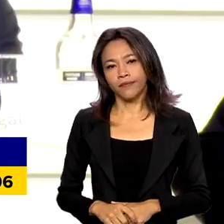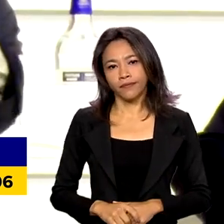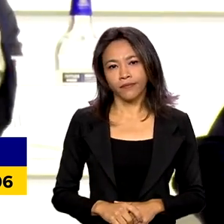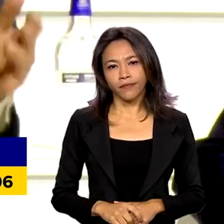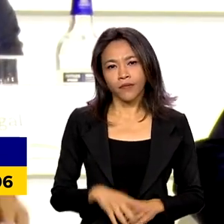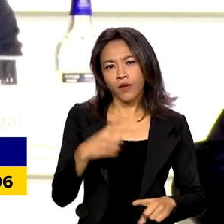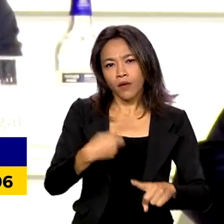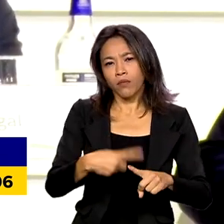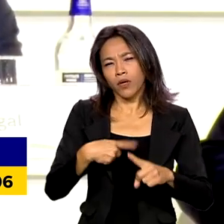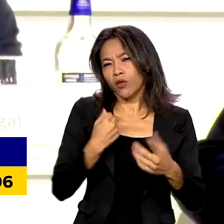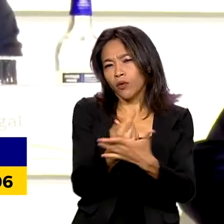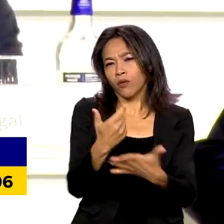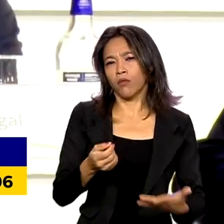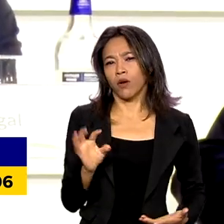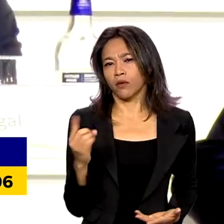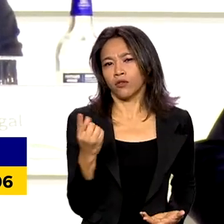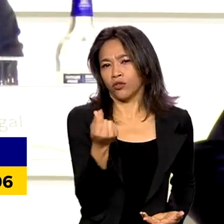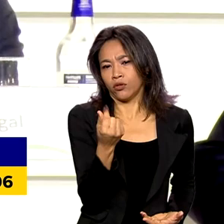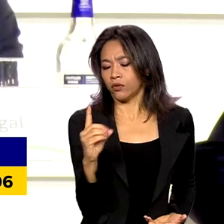Por que que eu tenho que comprar dólar?